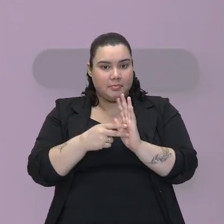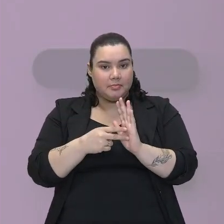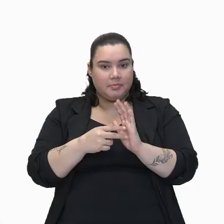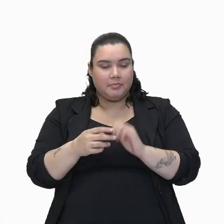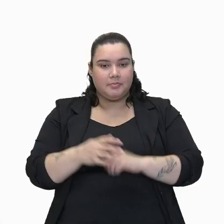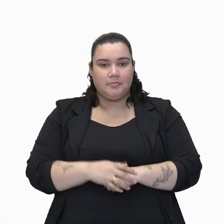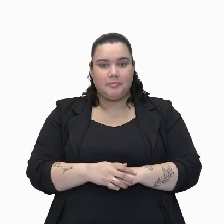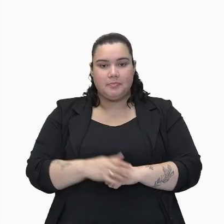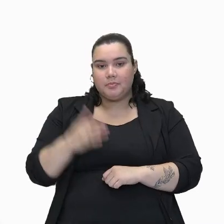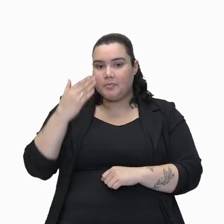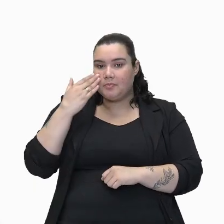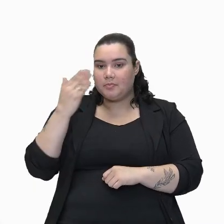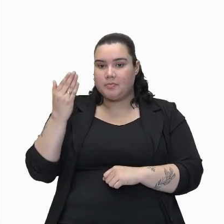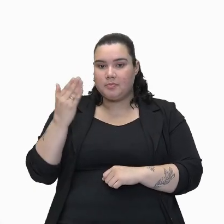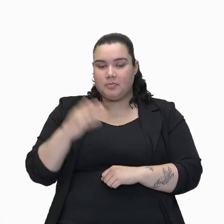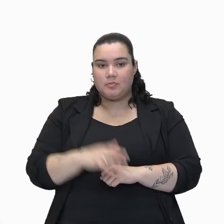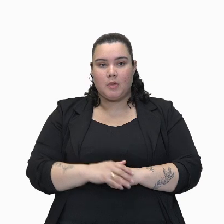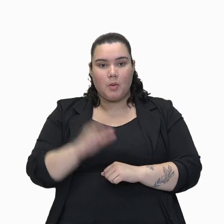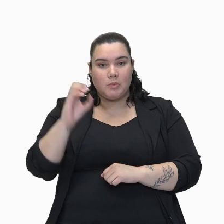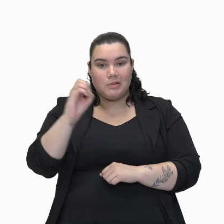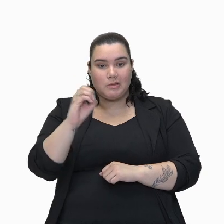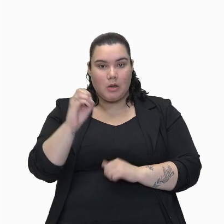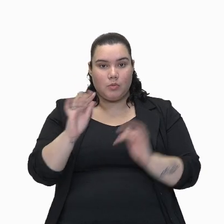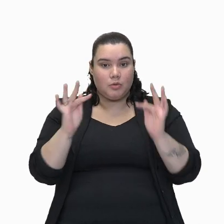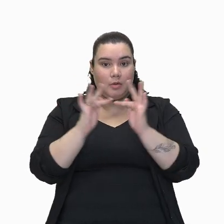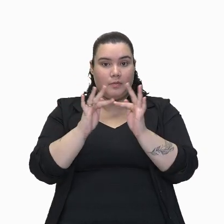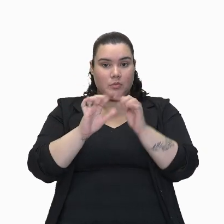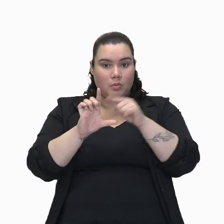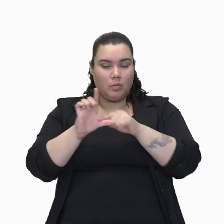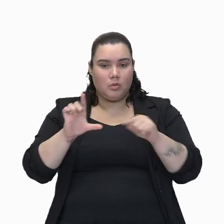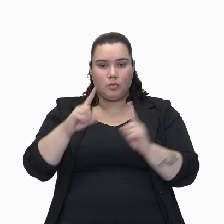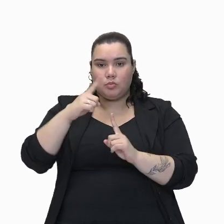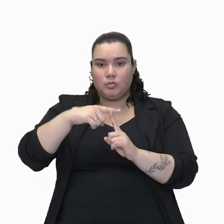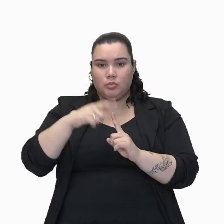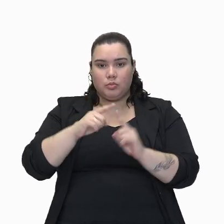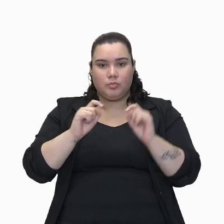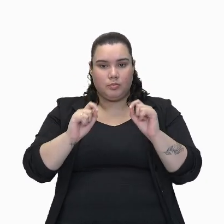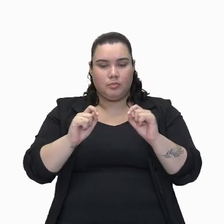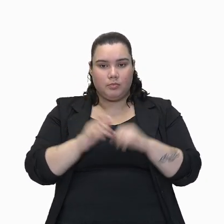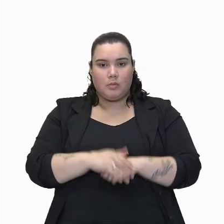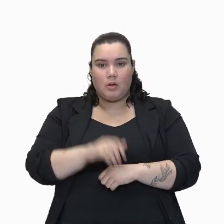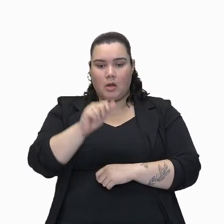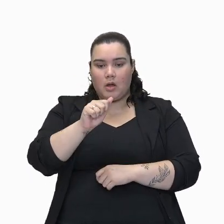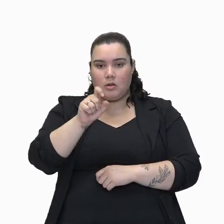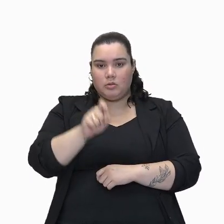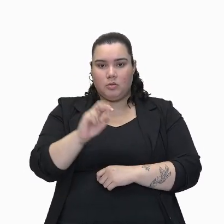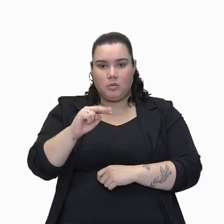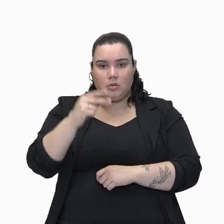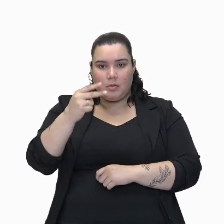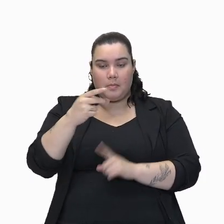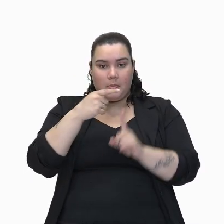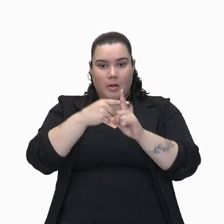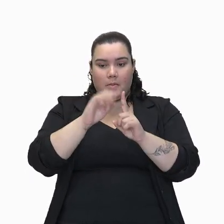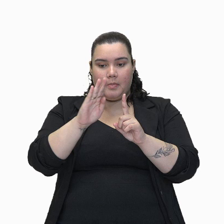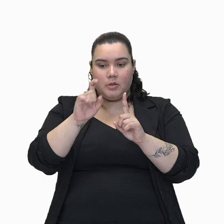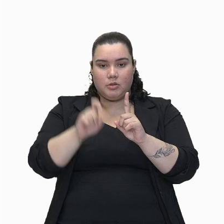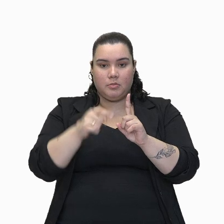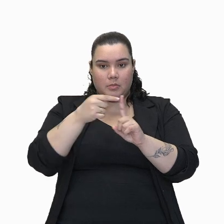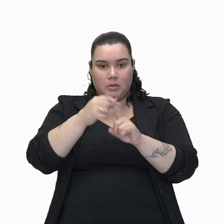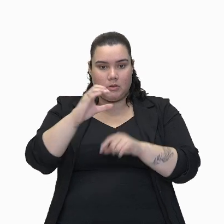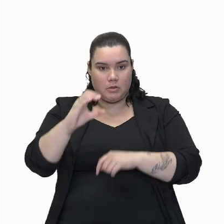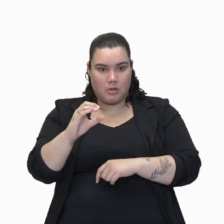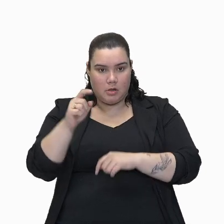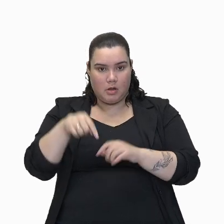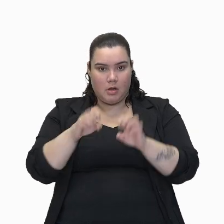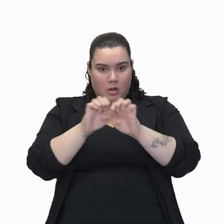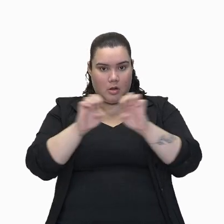comigo. Os zeros da função quadrática do tipo ax² mais bx mais c, que é a